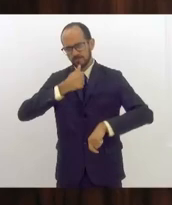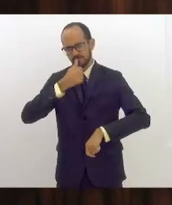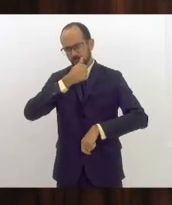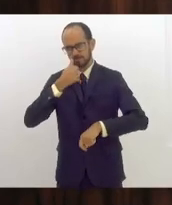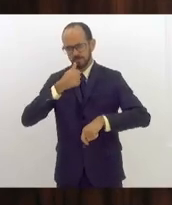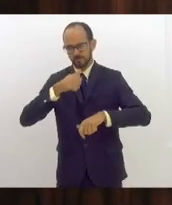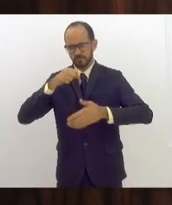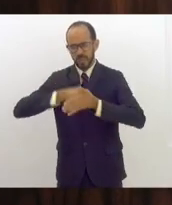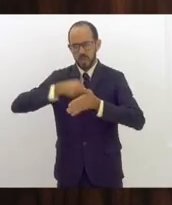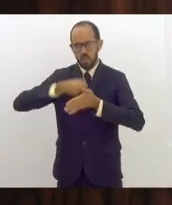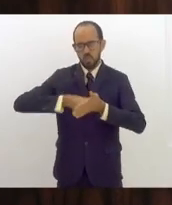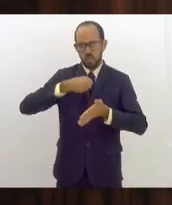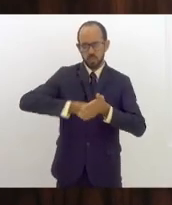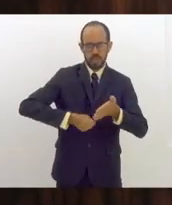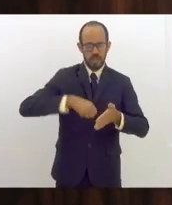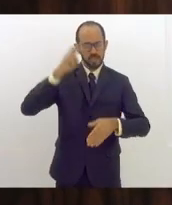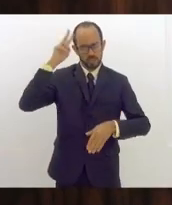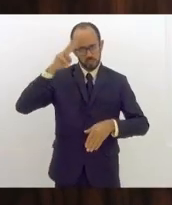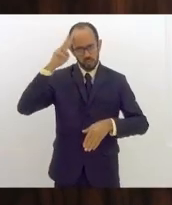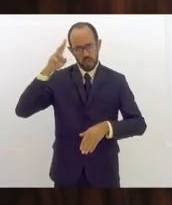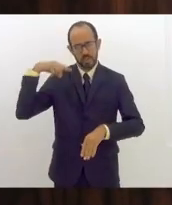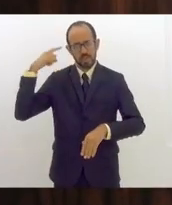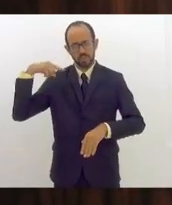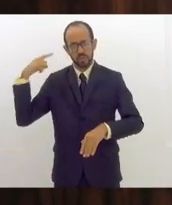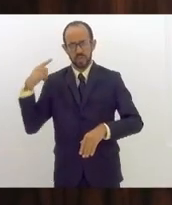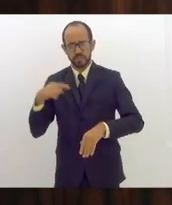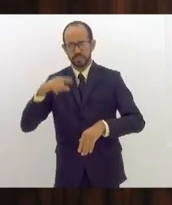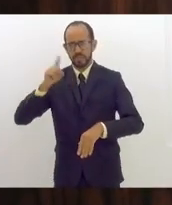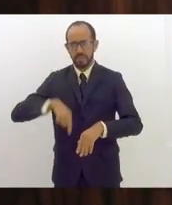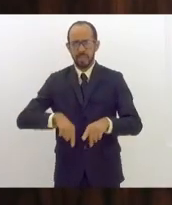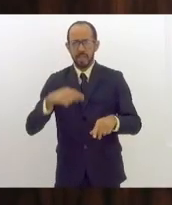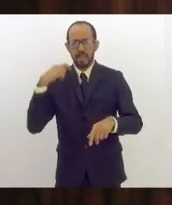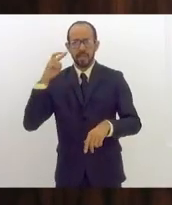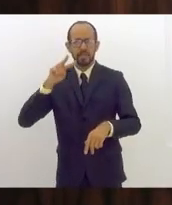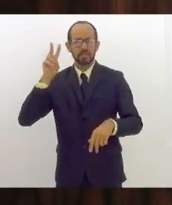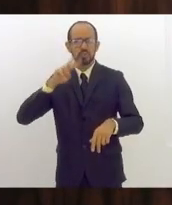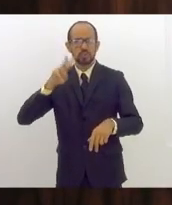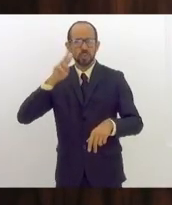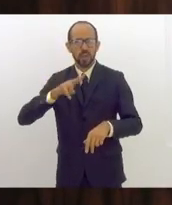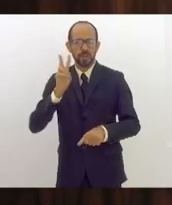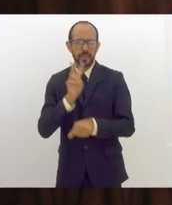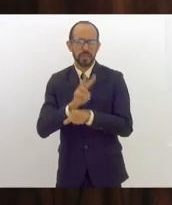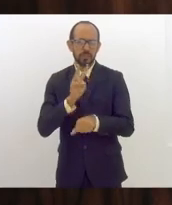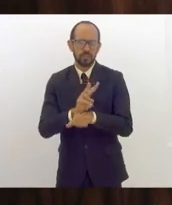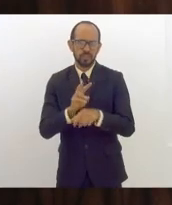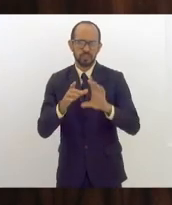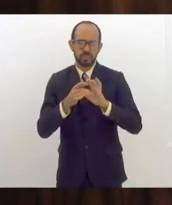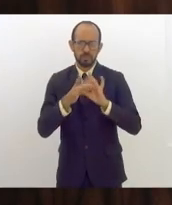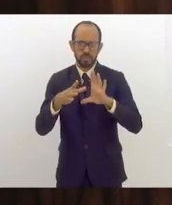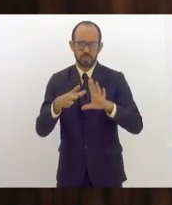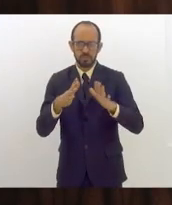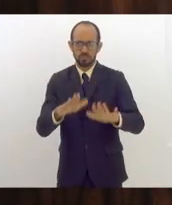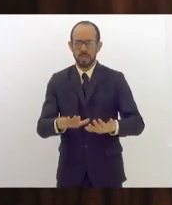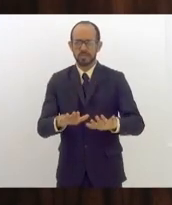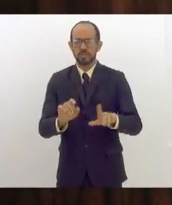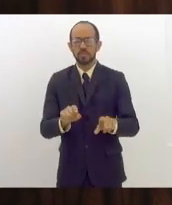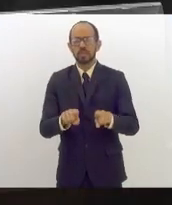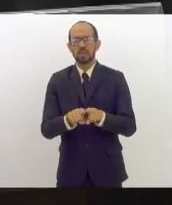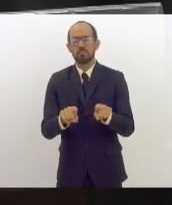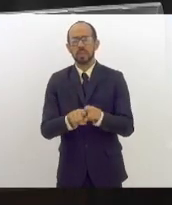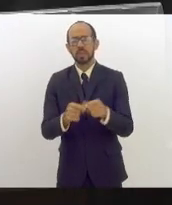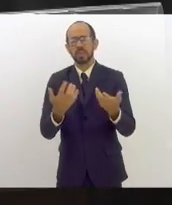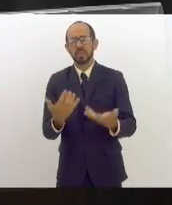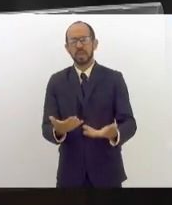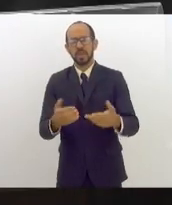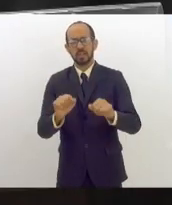a história da advocacia brasileira é a história da defesa da democracia e aí eu quero fazer aqui uma em nome